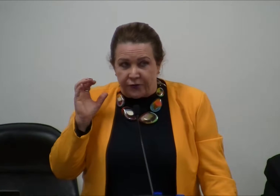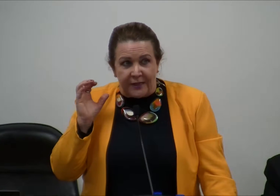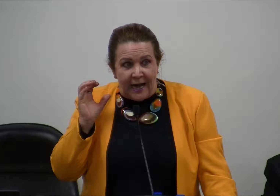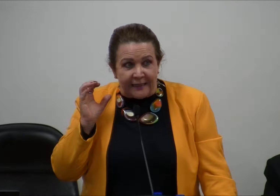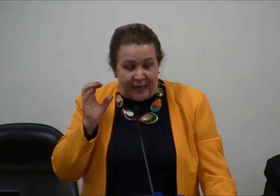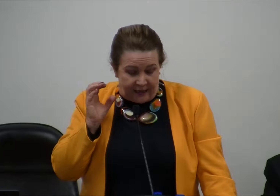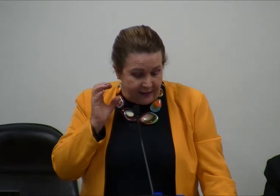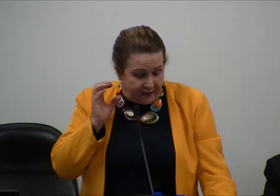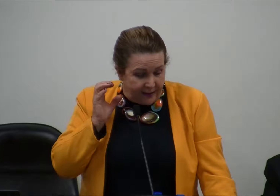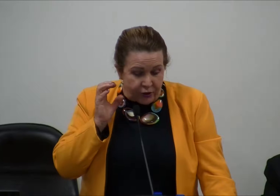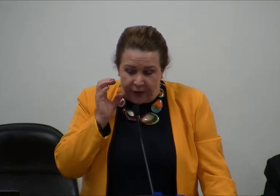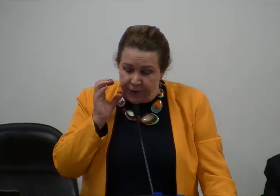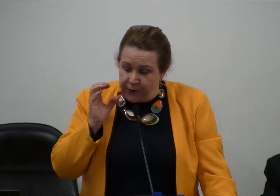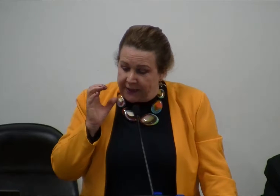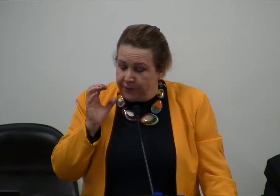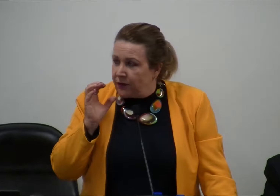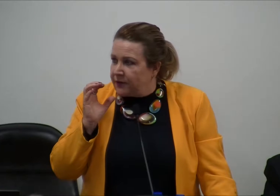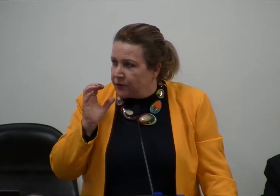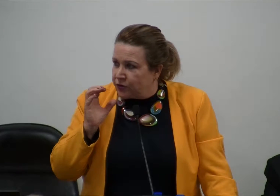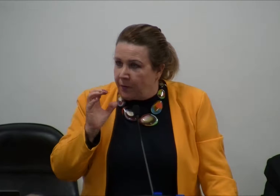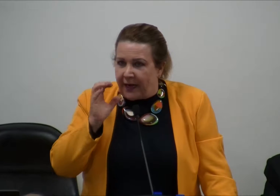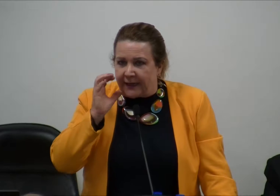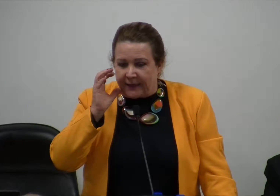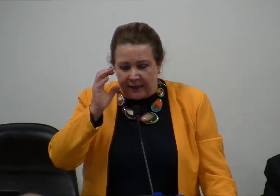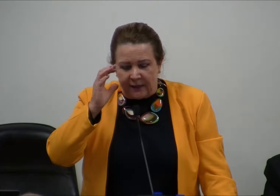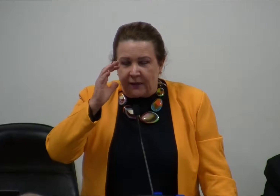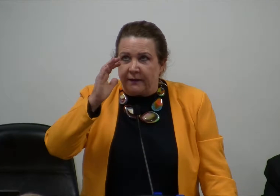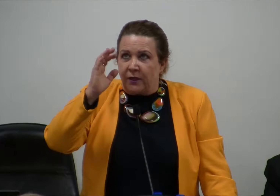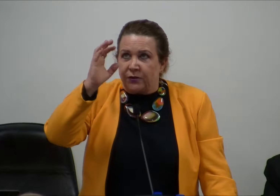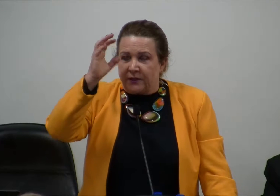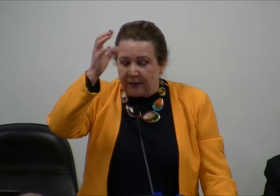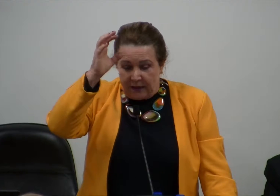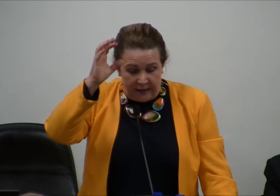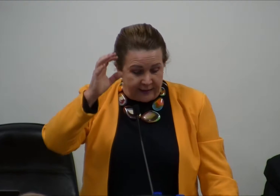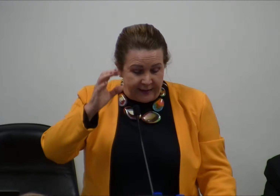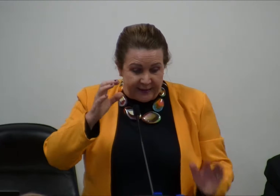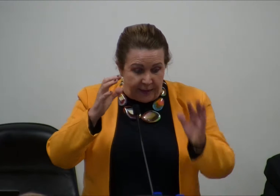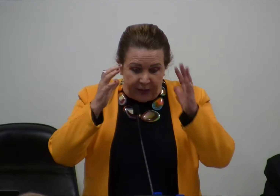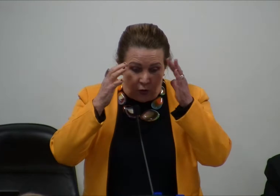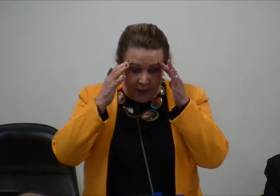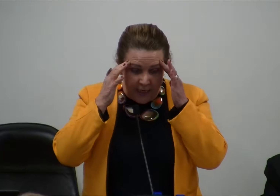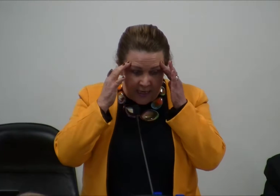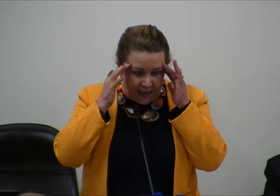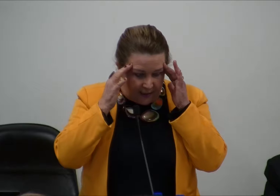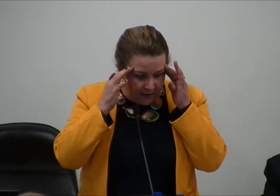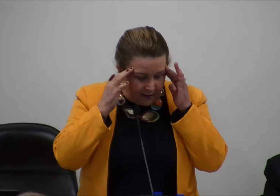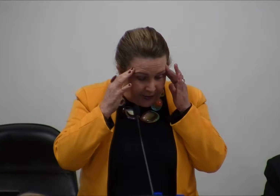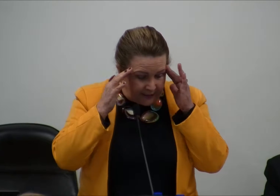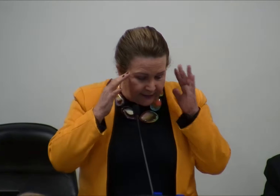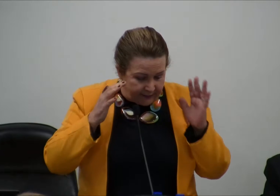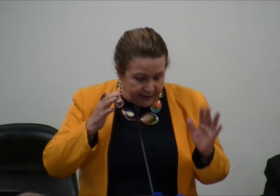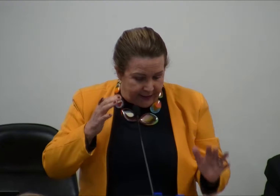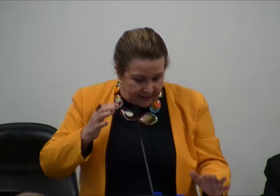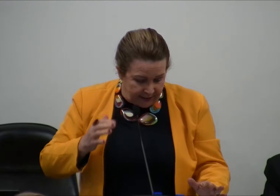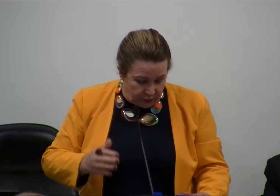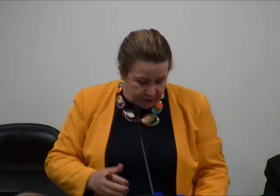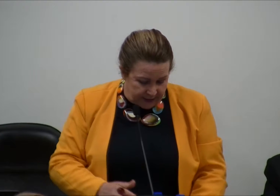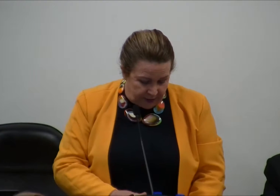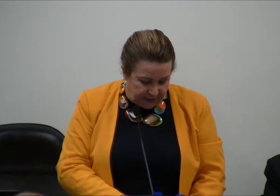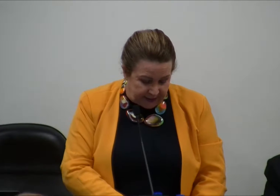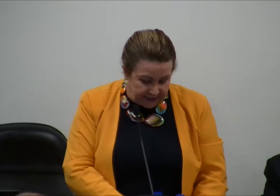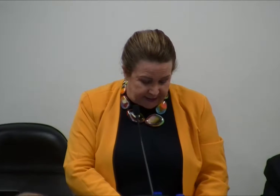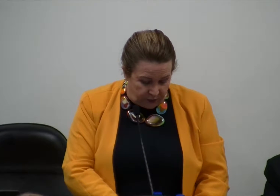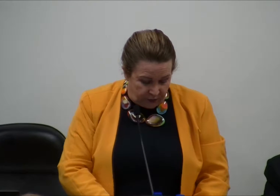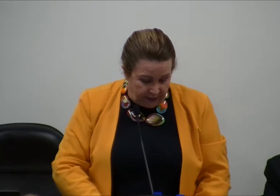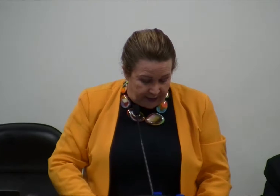fazer rodoviária, eu já fico aqui, meu Deus, tomara que Deus dê sabedoria para entender,